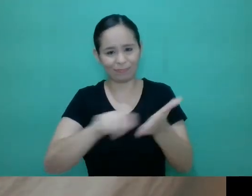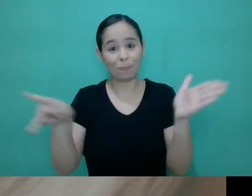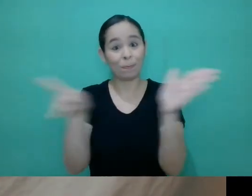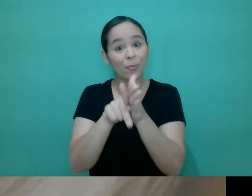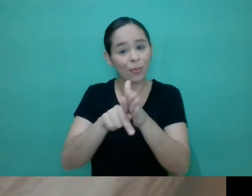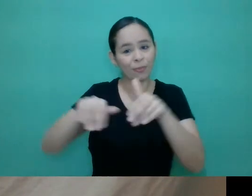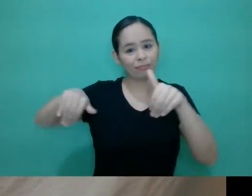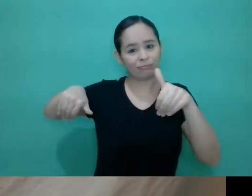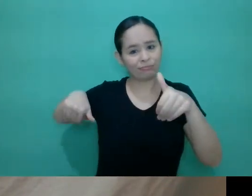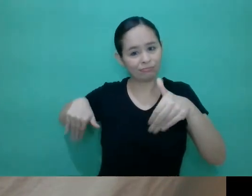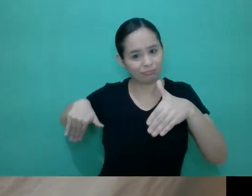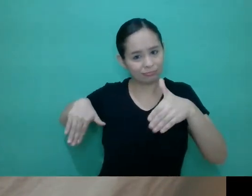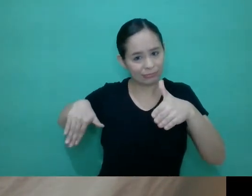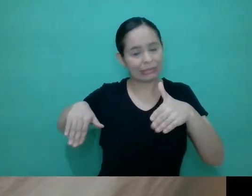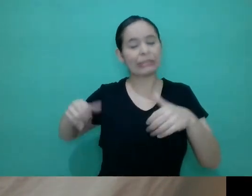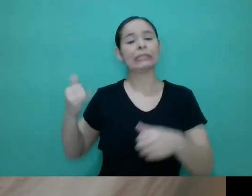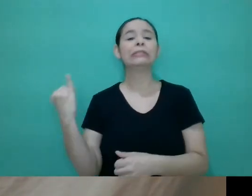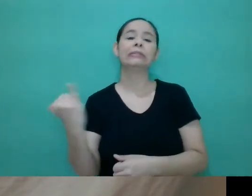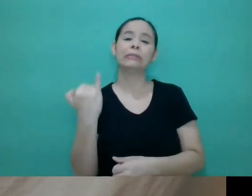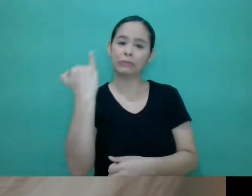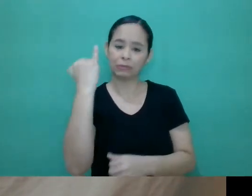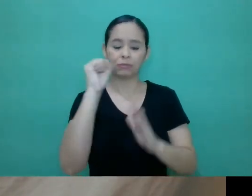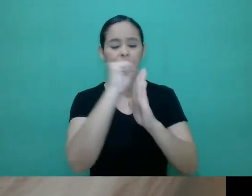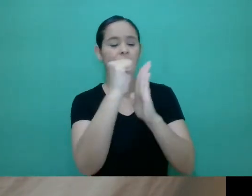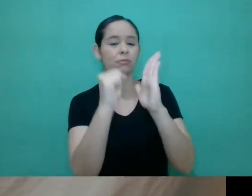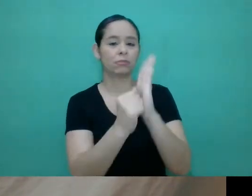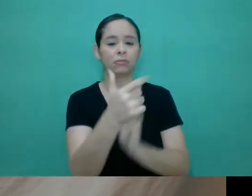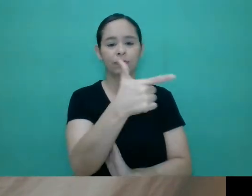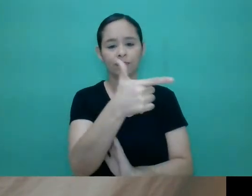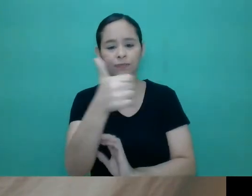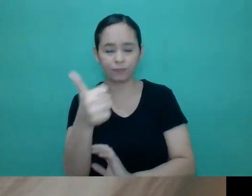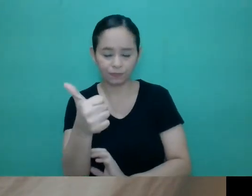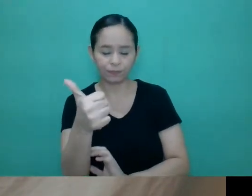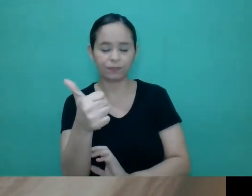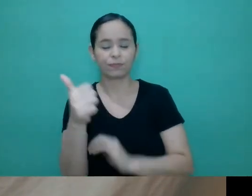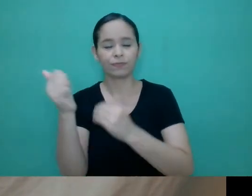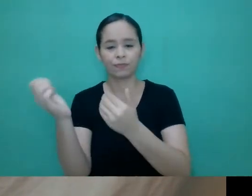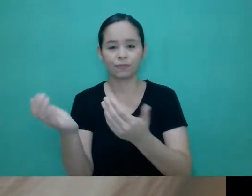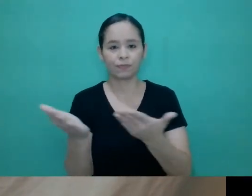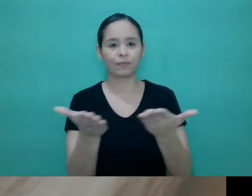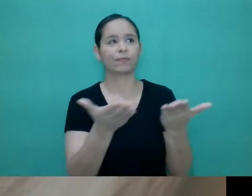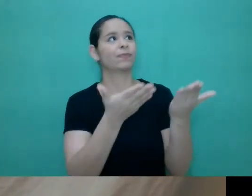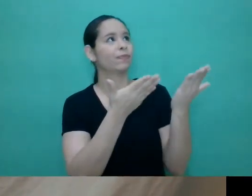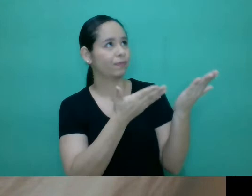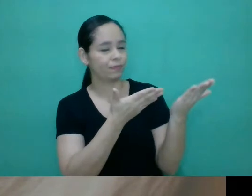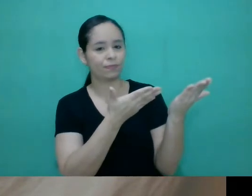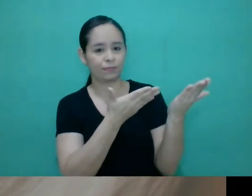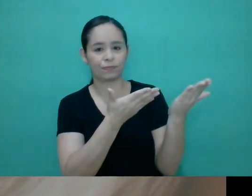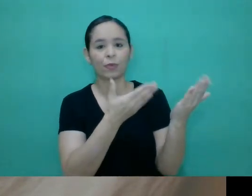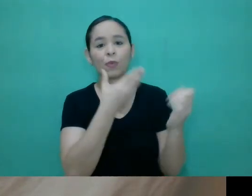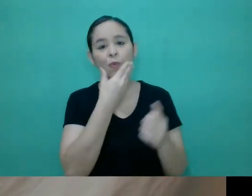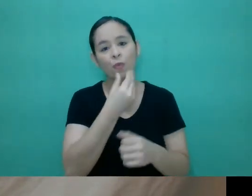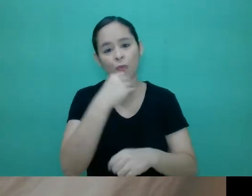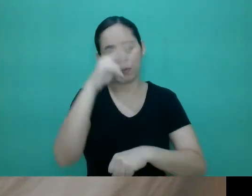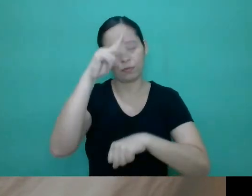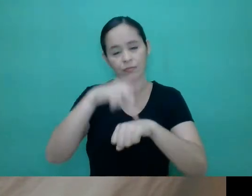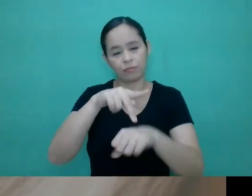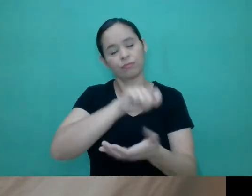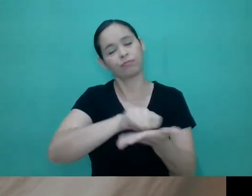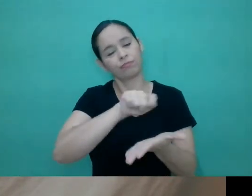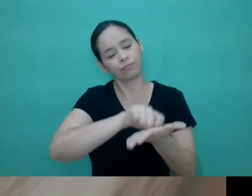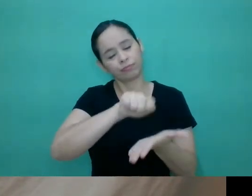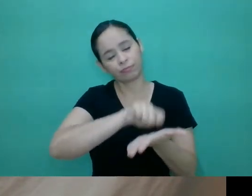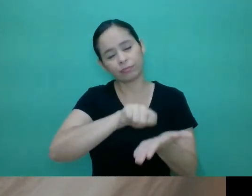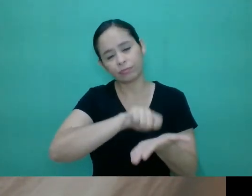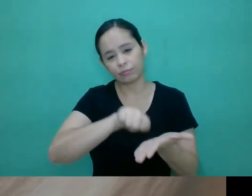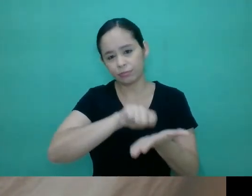Francesa já no século XXI, né, vai ser o Jules Languet. O Jules